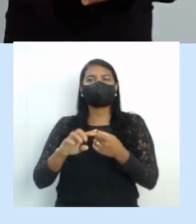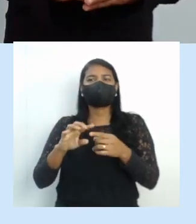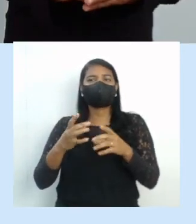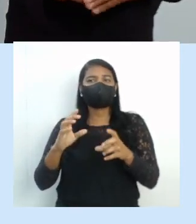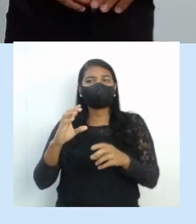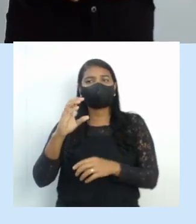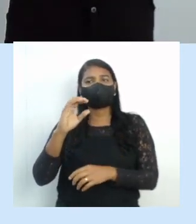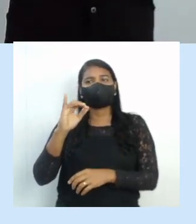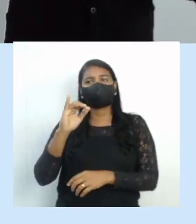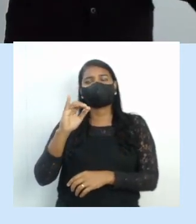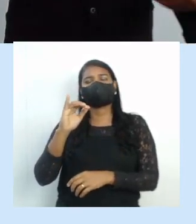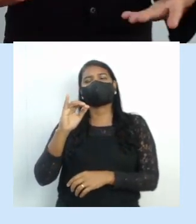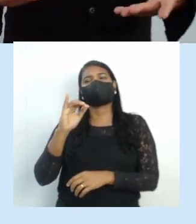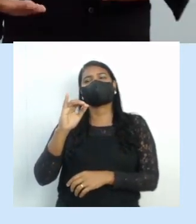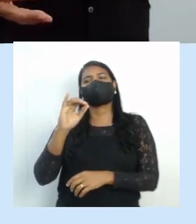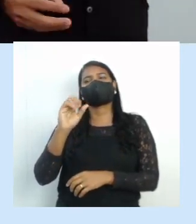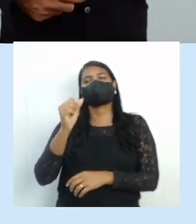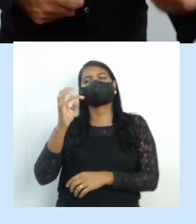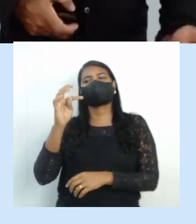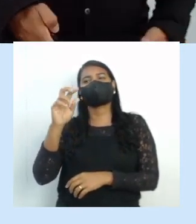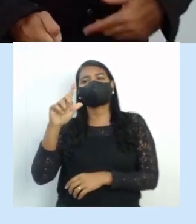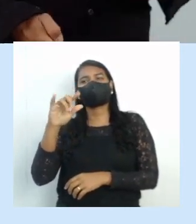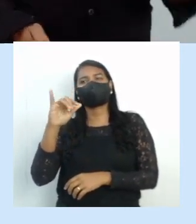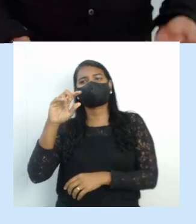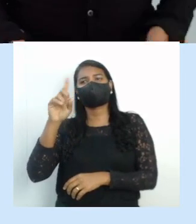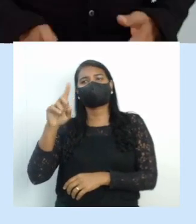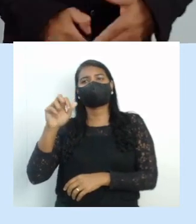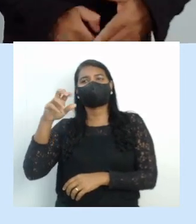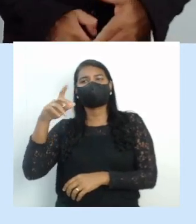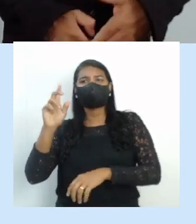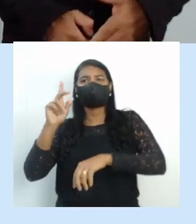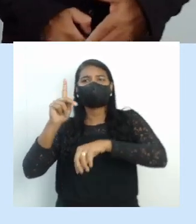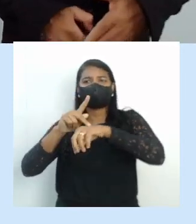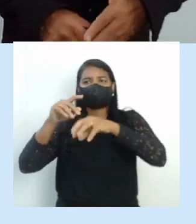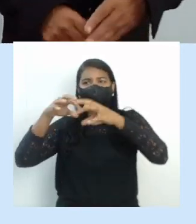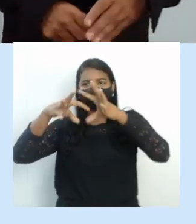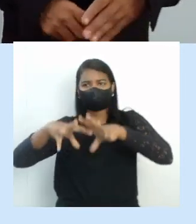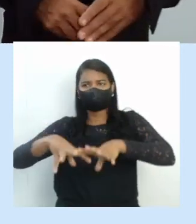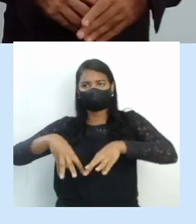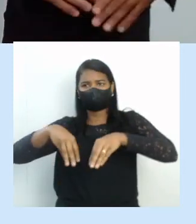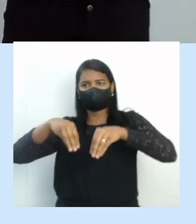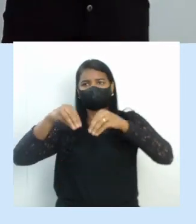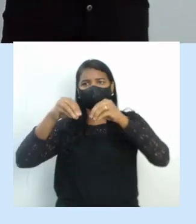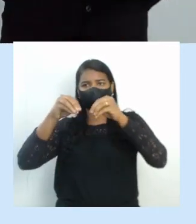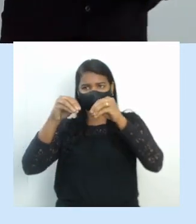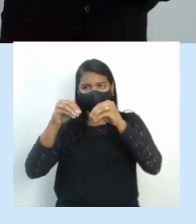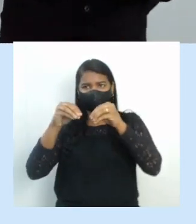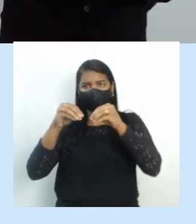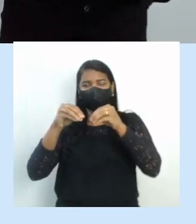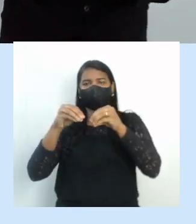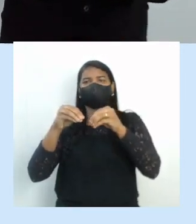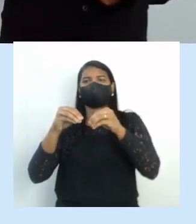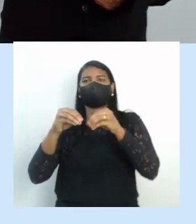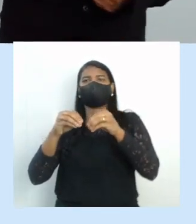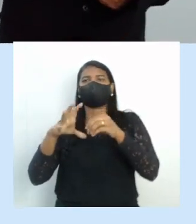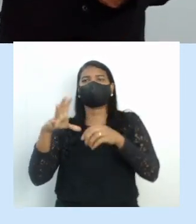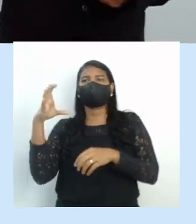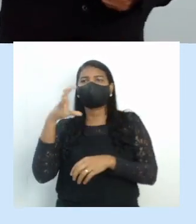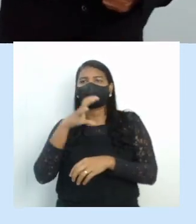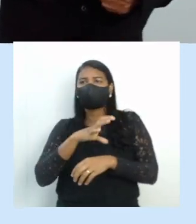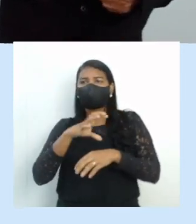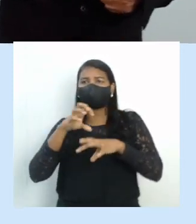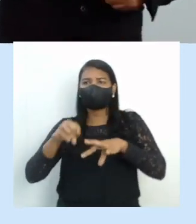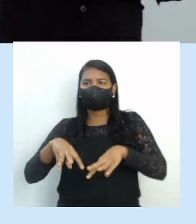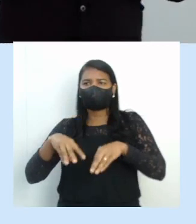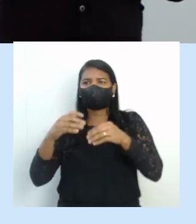ou não ter sido ali originado de rochas derretidas. E como vocês podem ver aqui na minha imagem que está